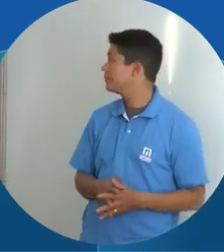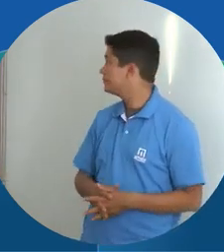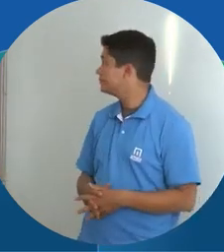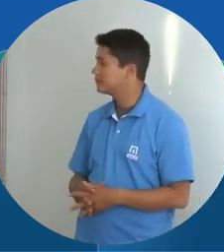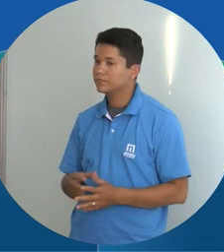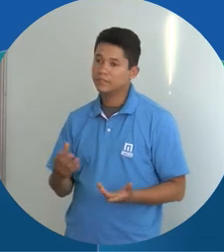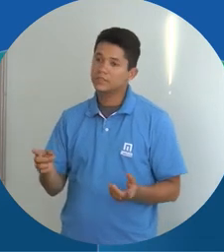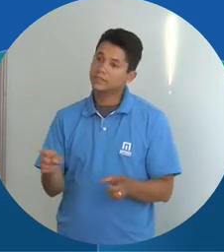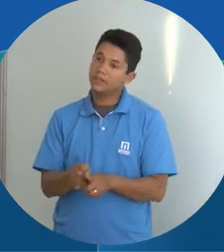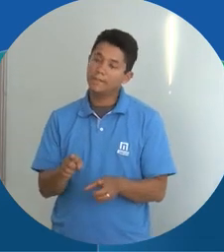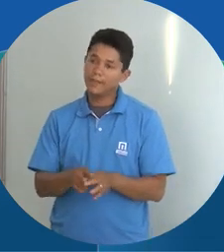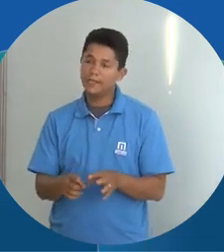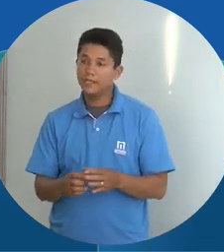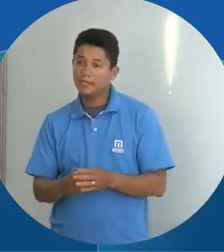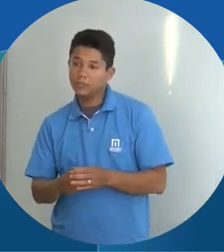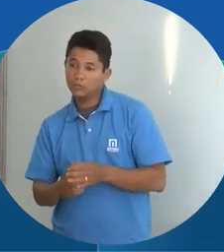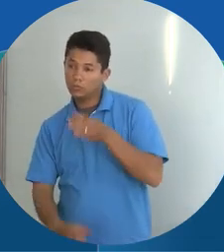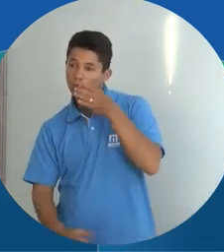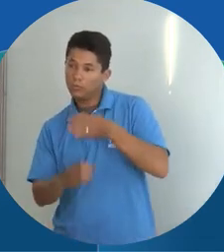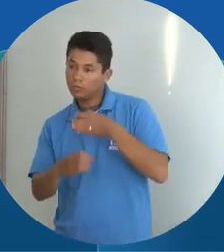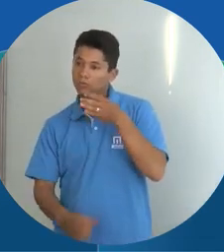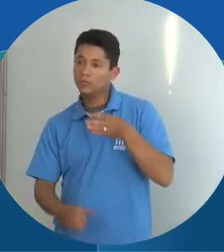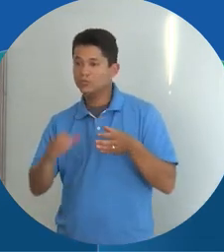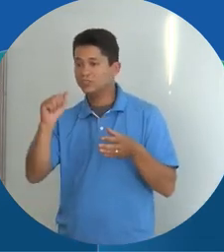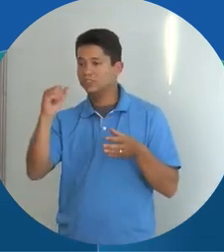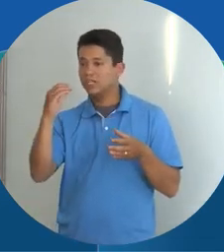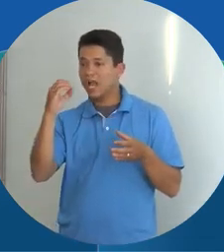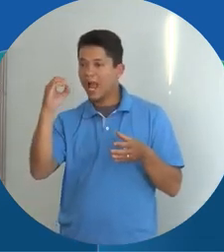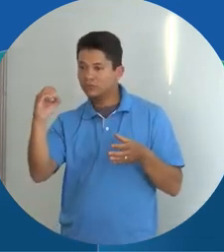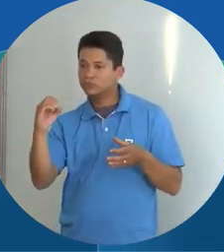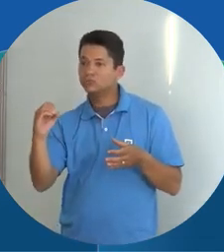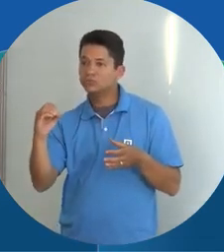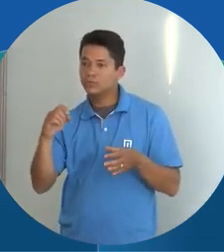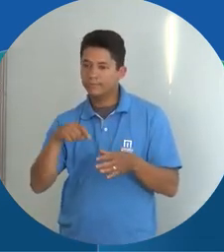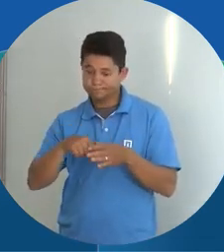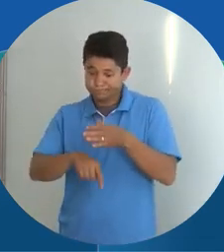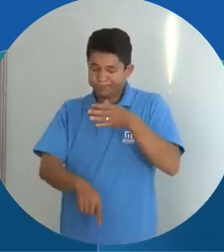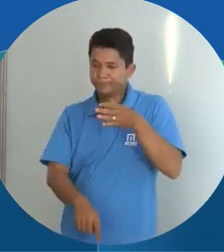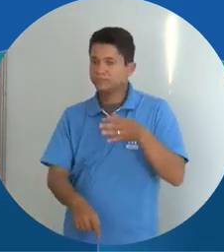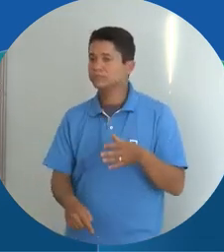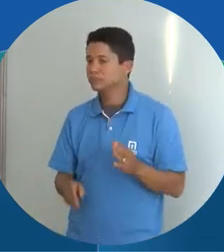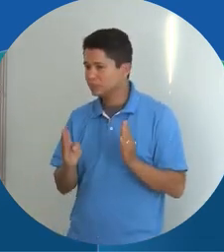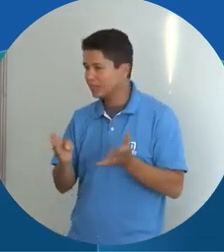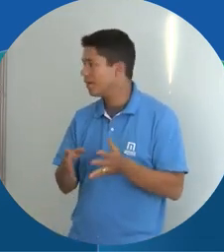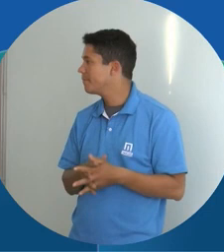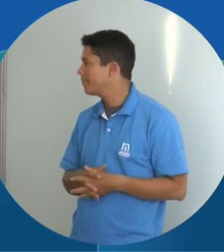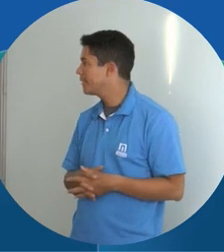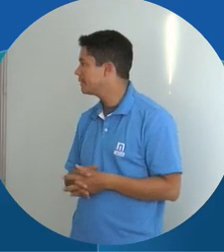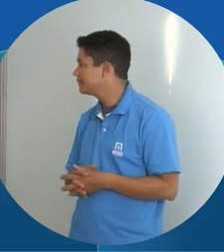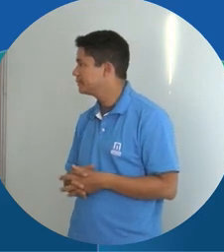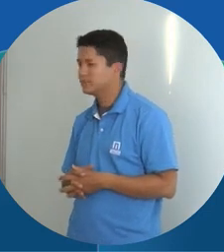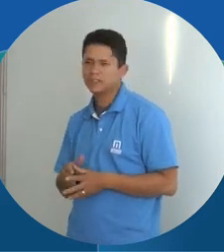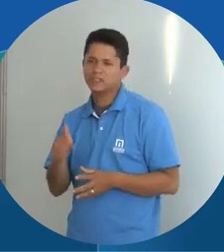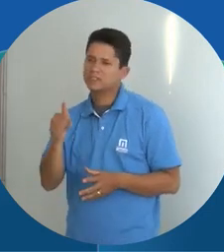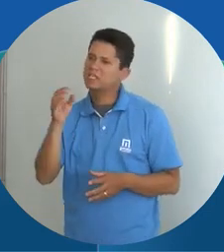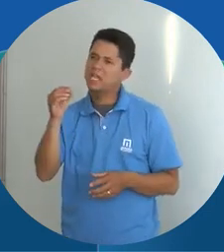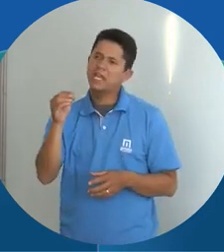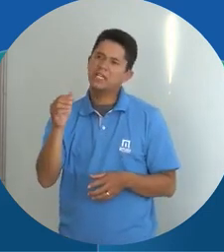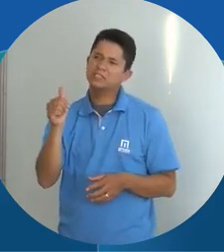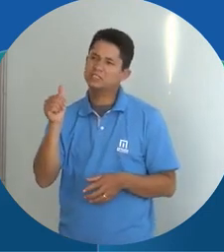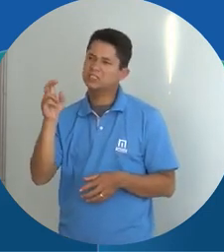de aço preenchidos, que eu acho que sim, lá foi usado tudo com tubo de aço. Então, uma instalação que foi feita 10, 15 anos